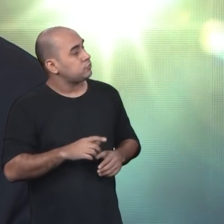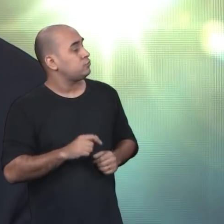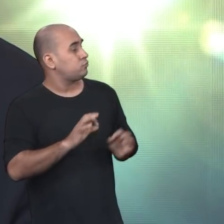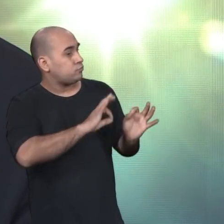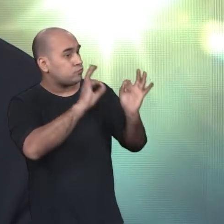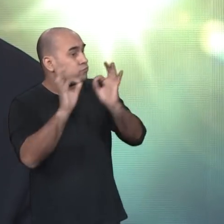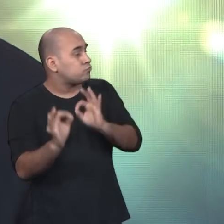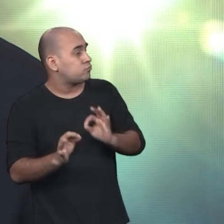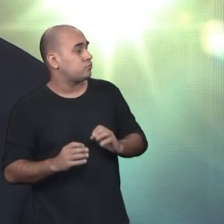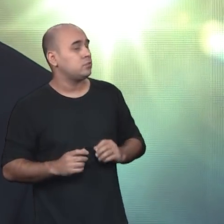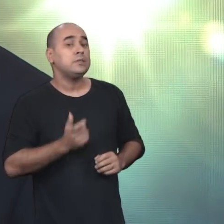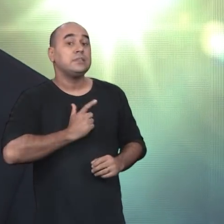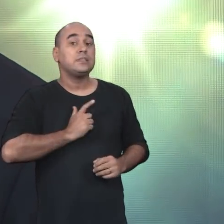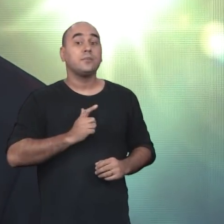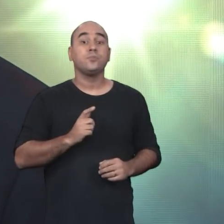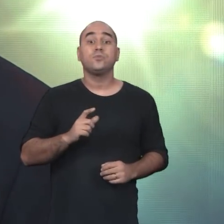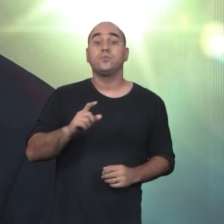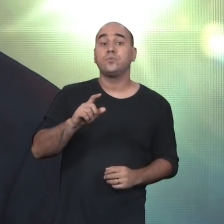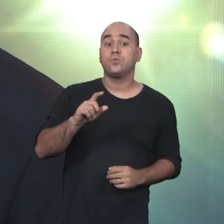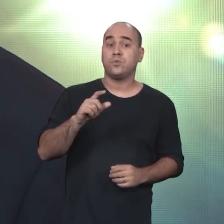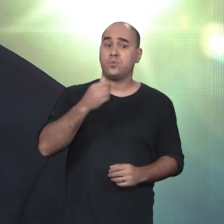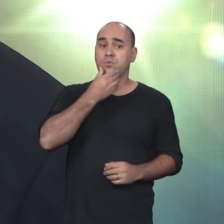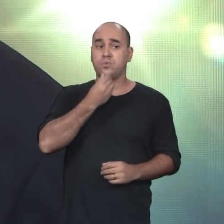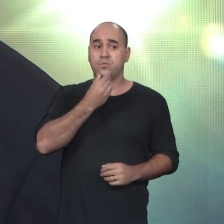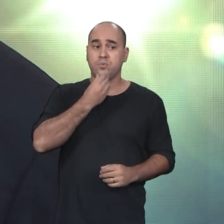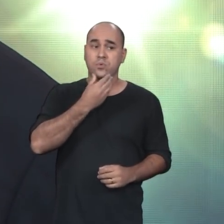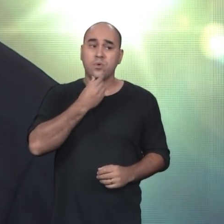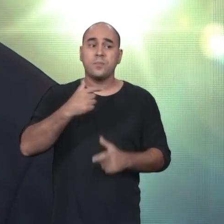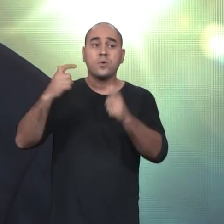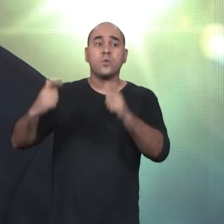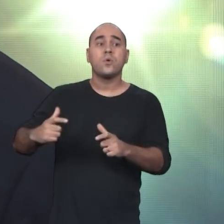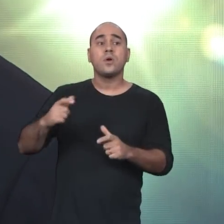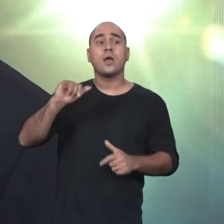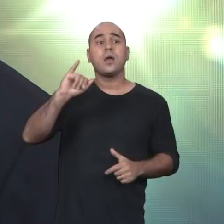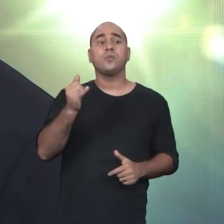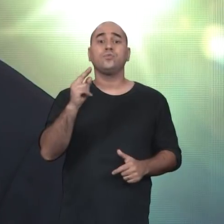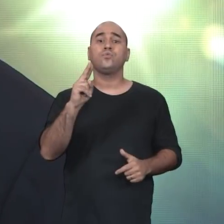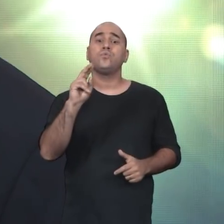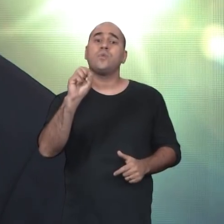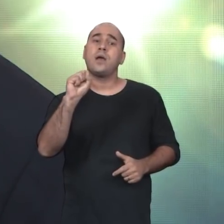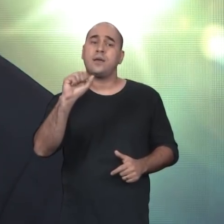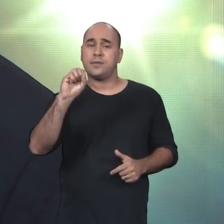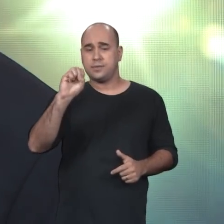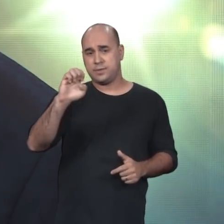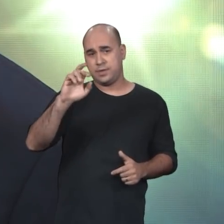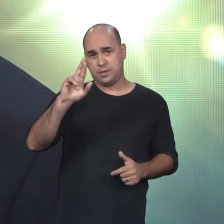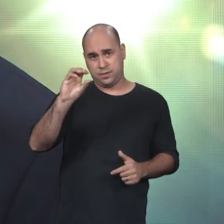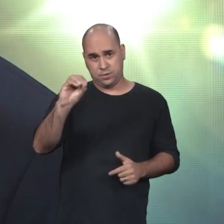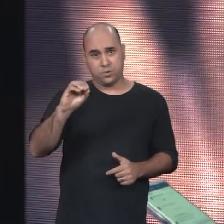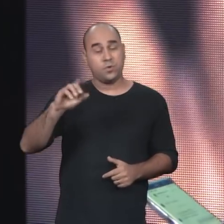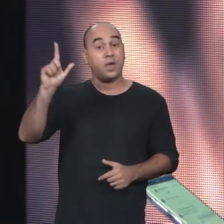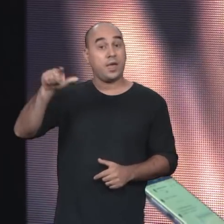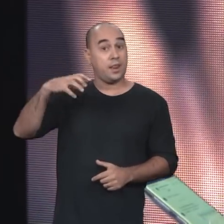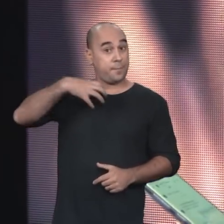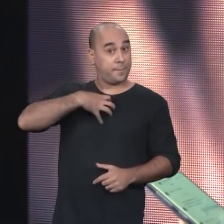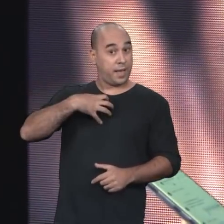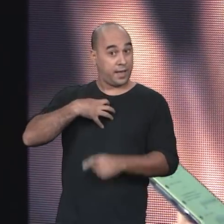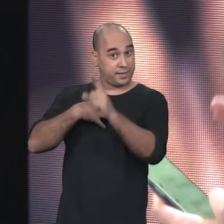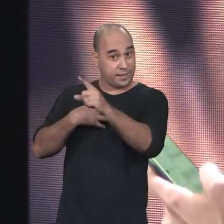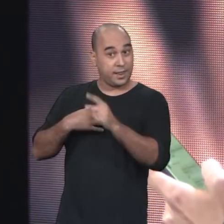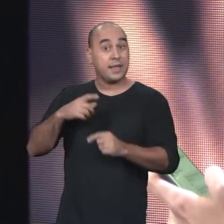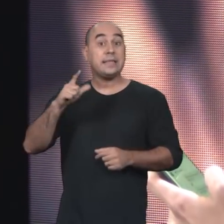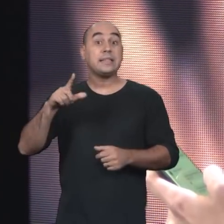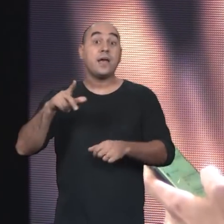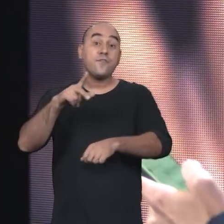Jesus, ele é de Juazeiro, na Bahia, e ele está terminando de se formar em pedagogia. Olha que bom. E ele também